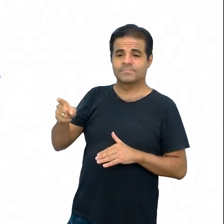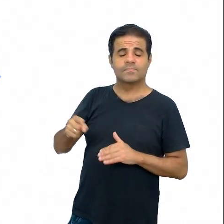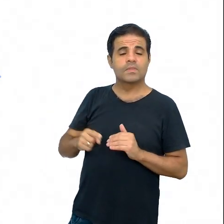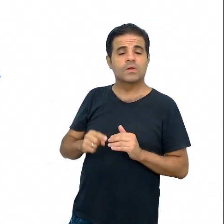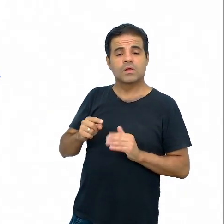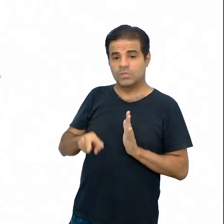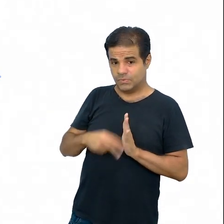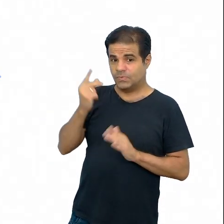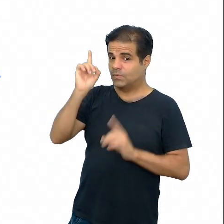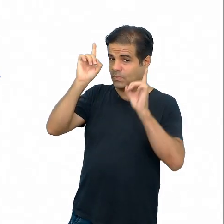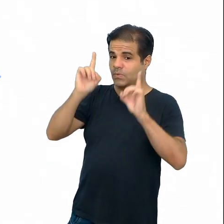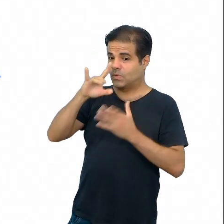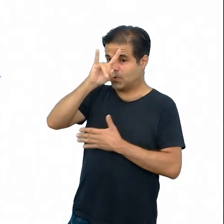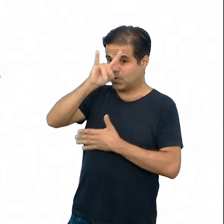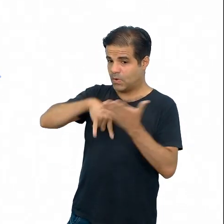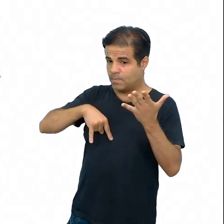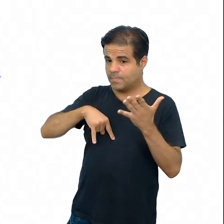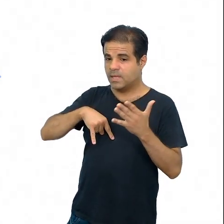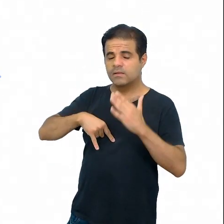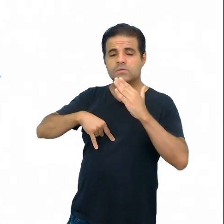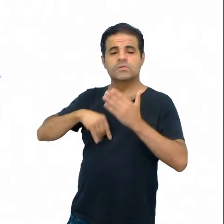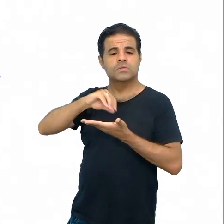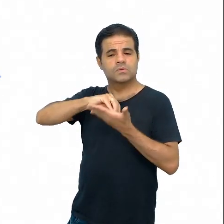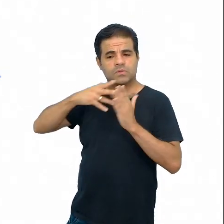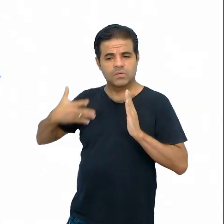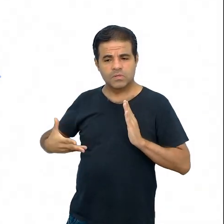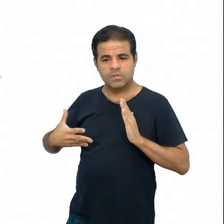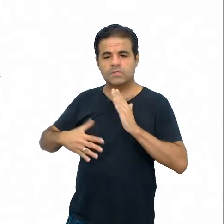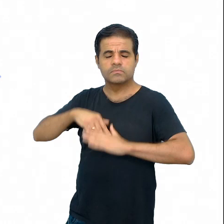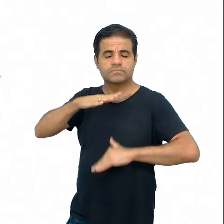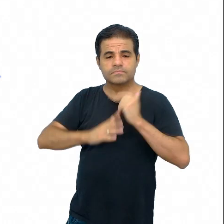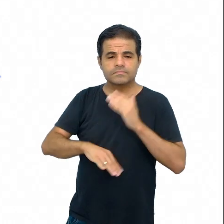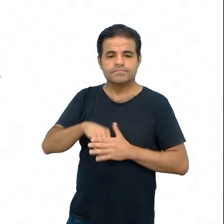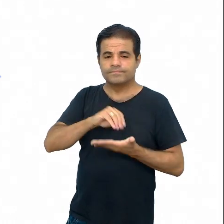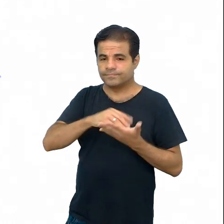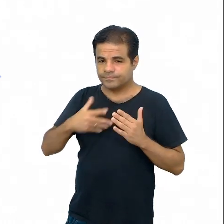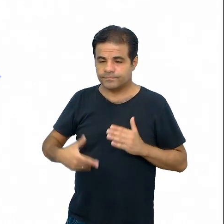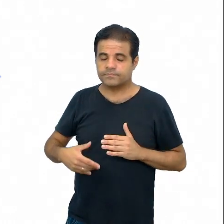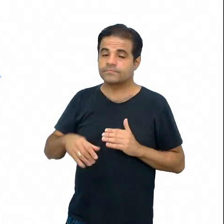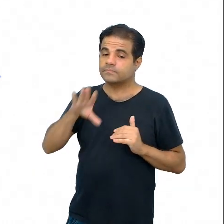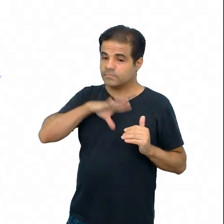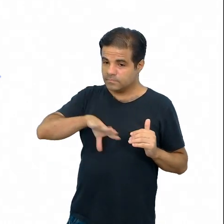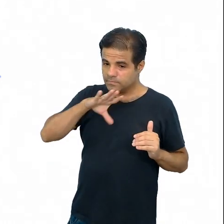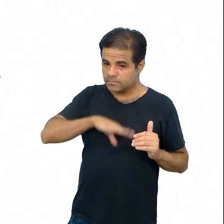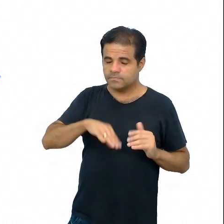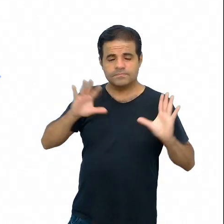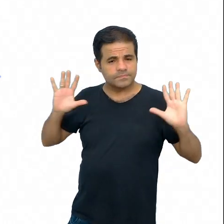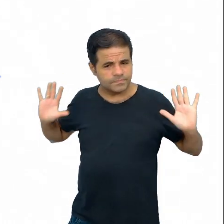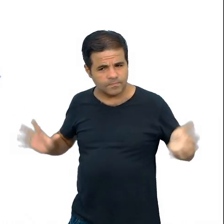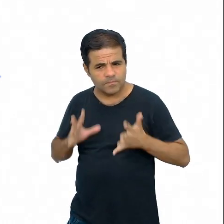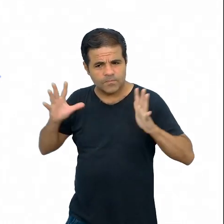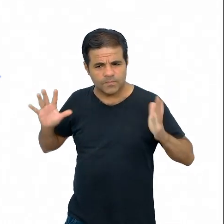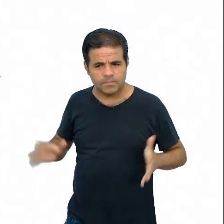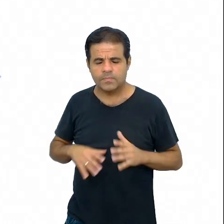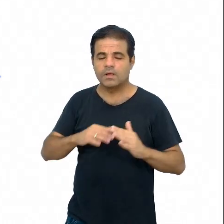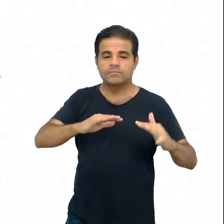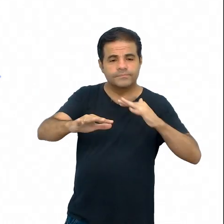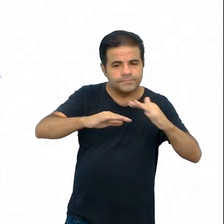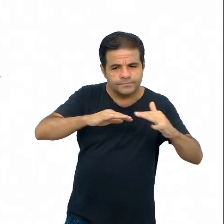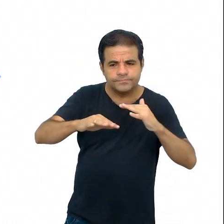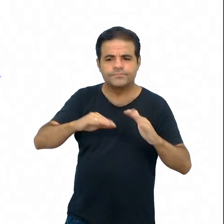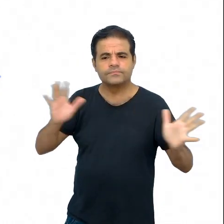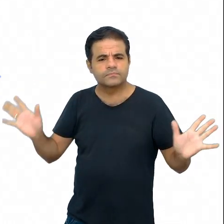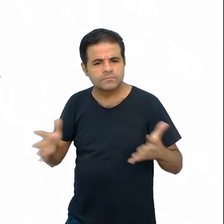Segundo o documento do Currículo em Ação, a articulação dos eixos de língua portuguesa promove a articulação,